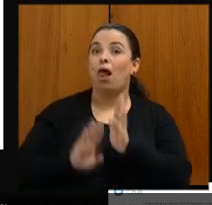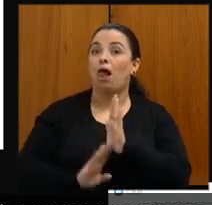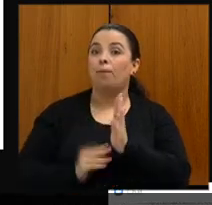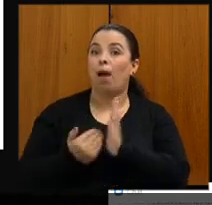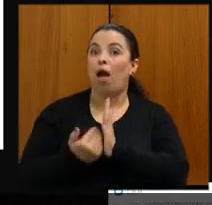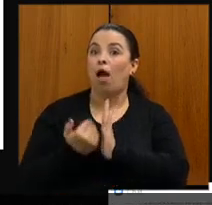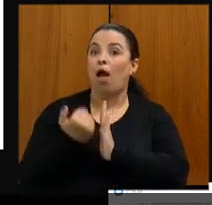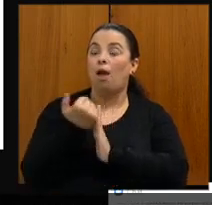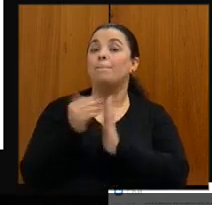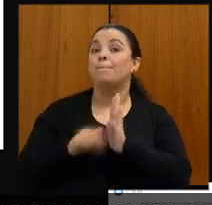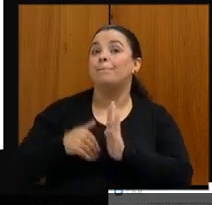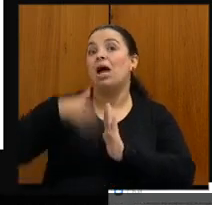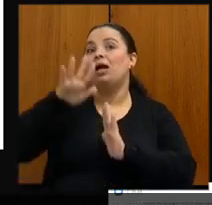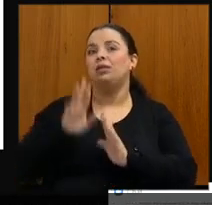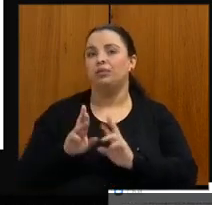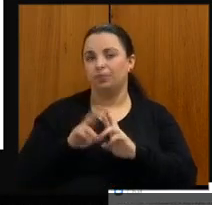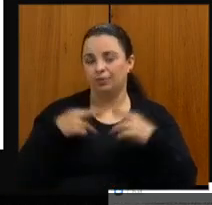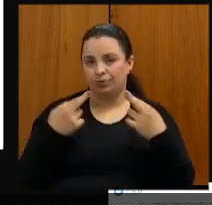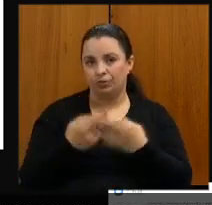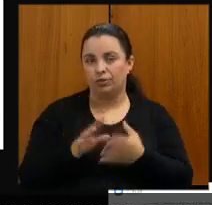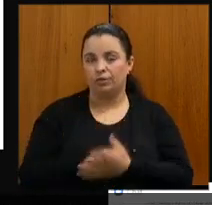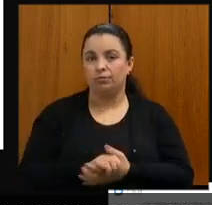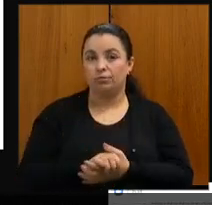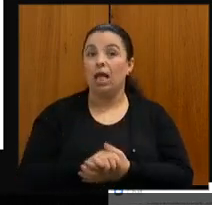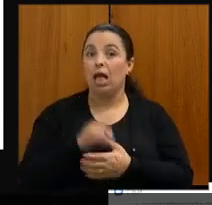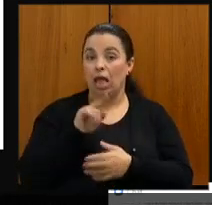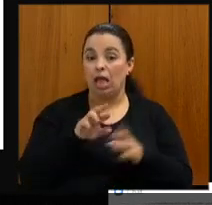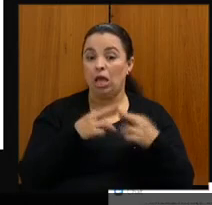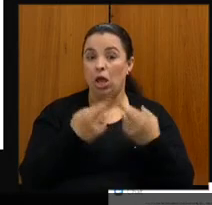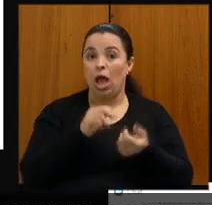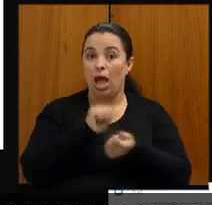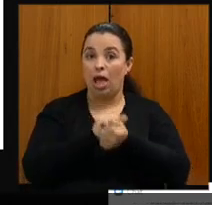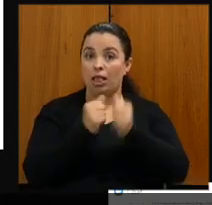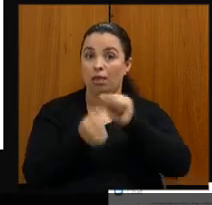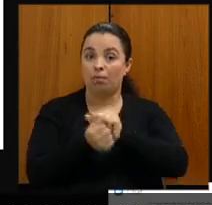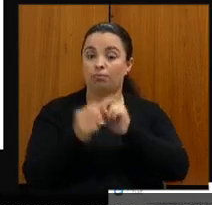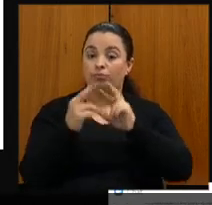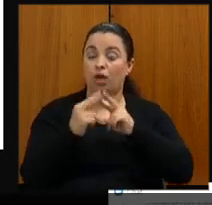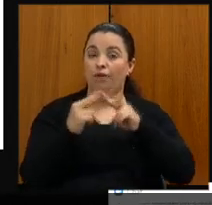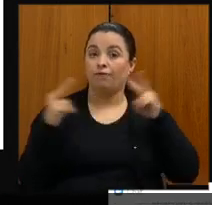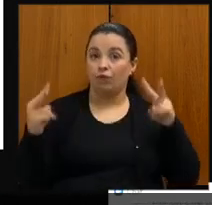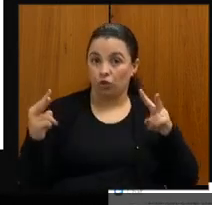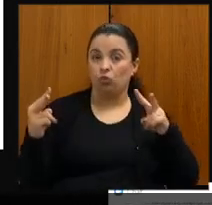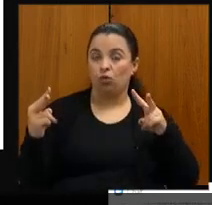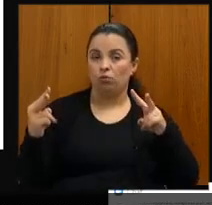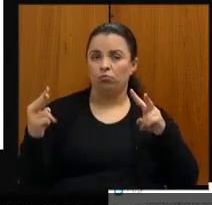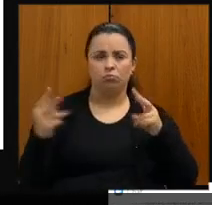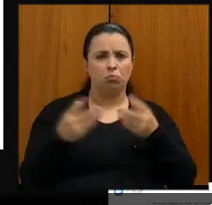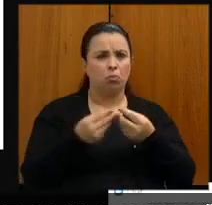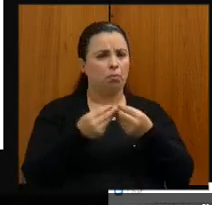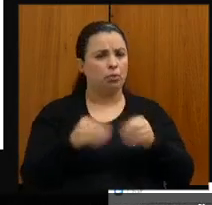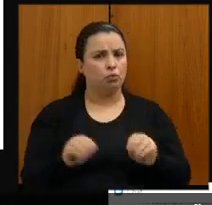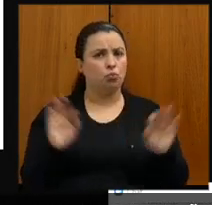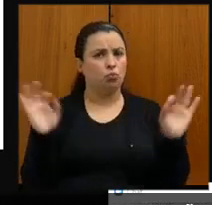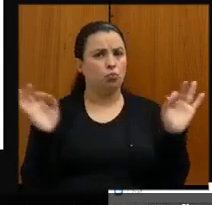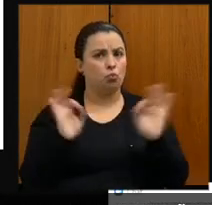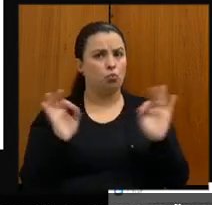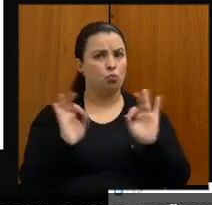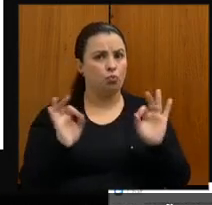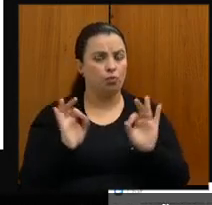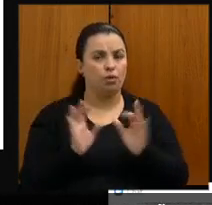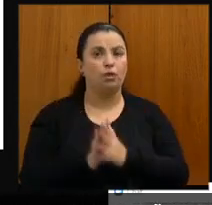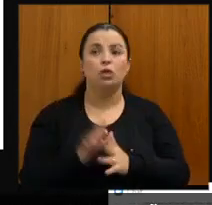em breve foram adaptadas na modalidade virtual sem causar prejuízo algumas partes